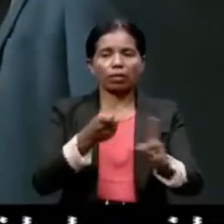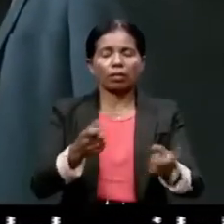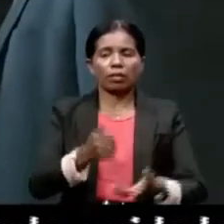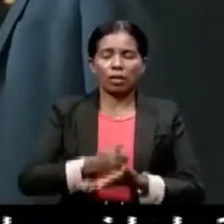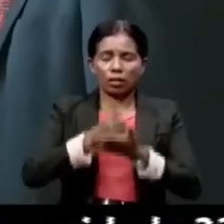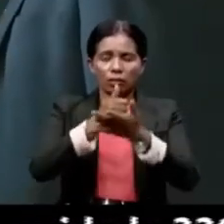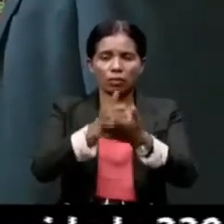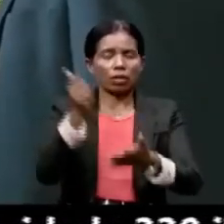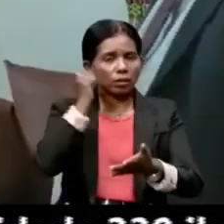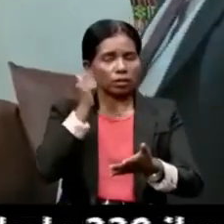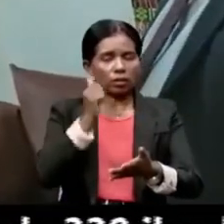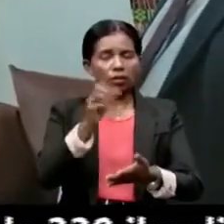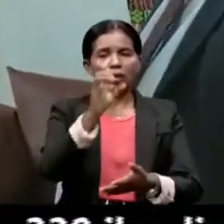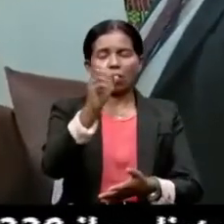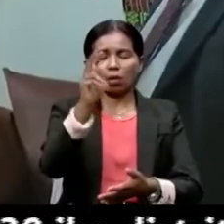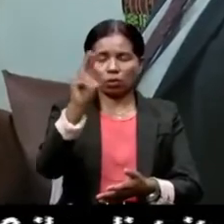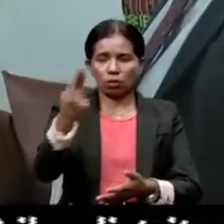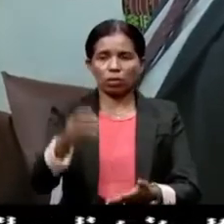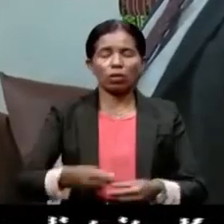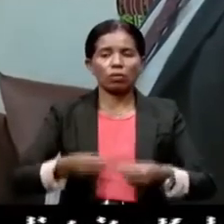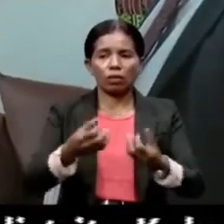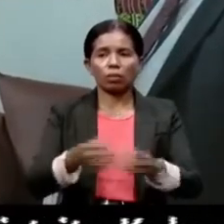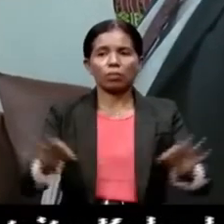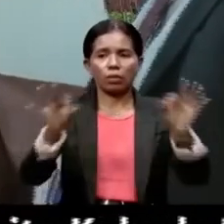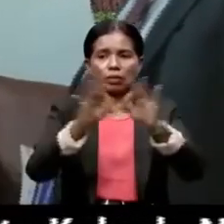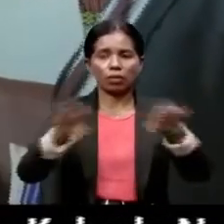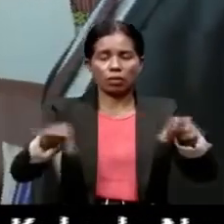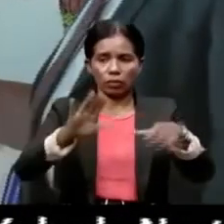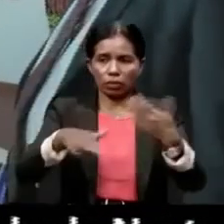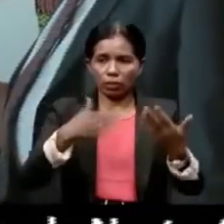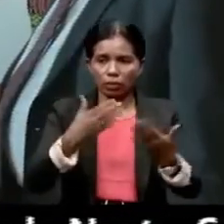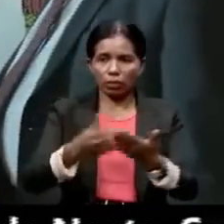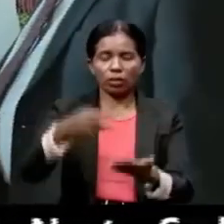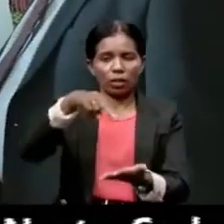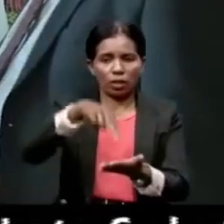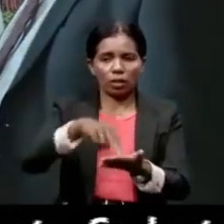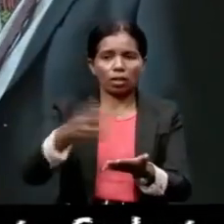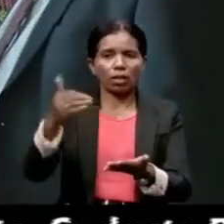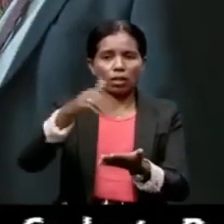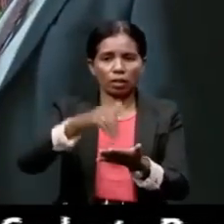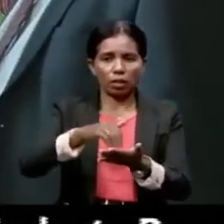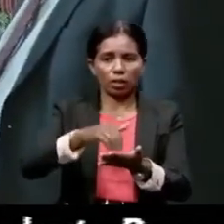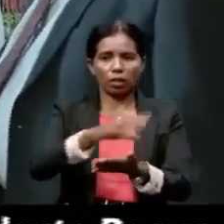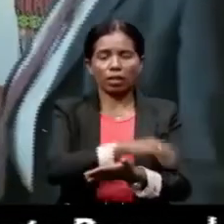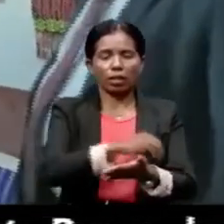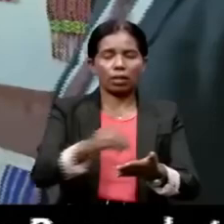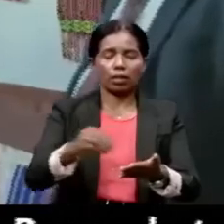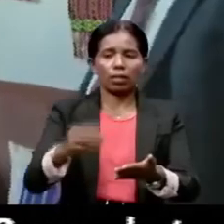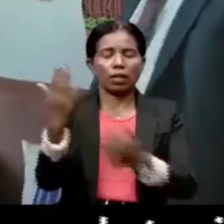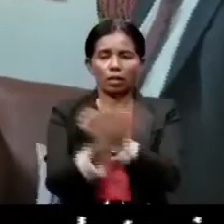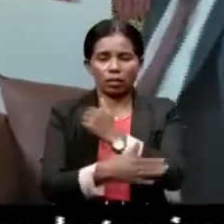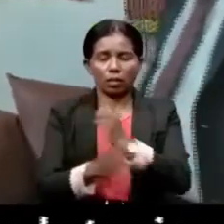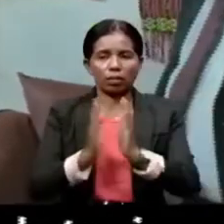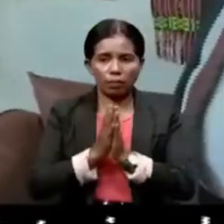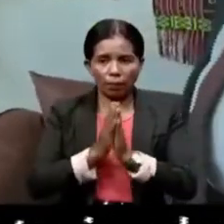apoi aan nas unas infors huese ras orde demok myanmar